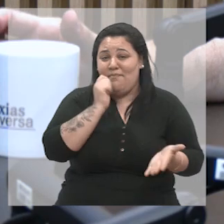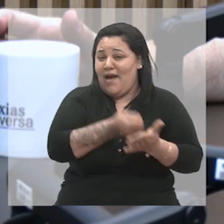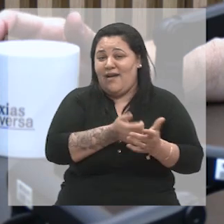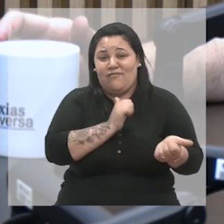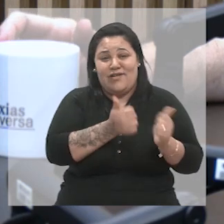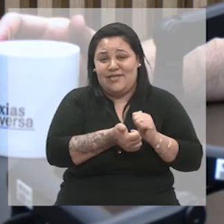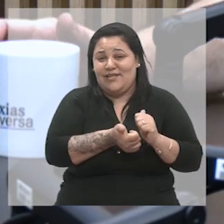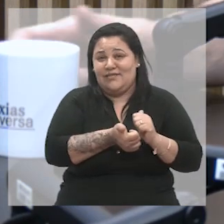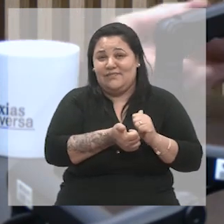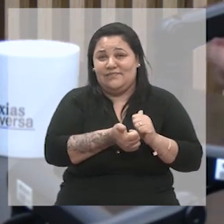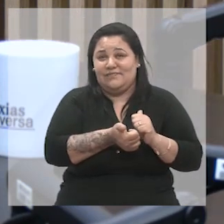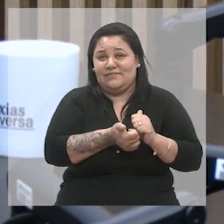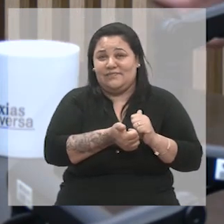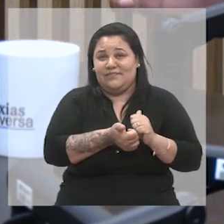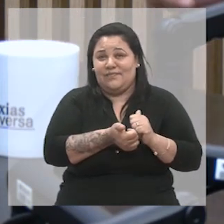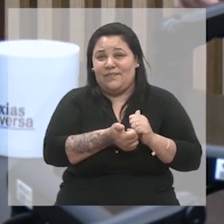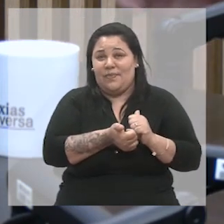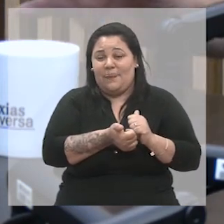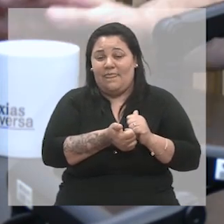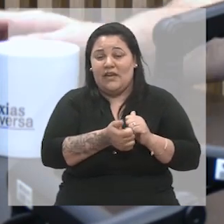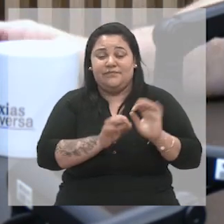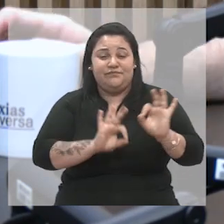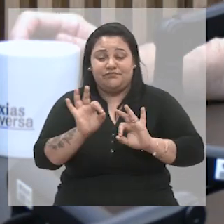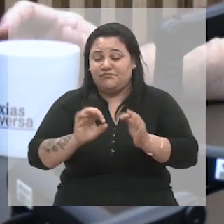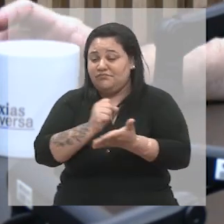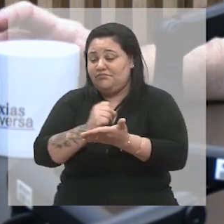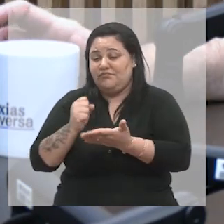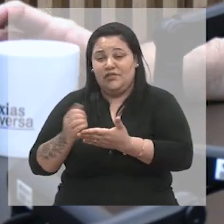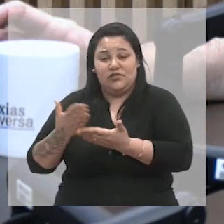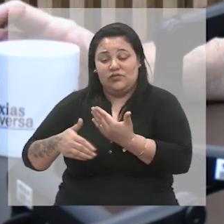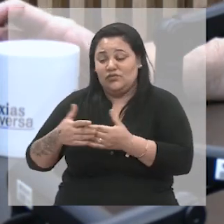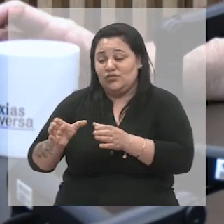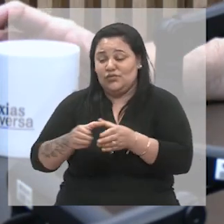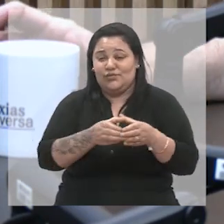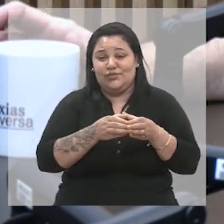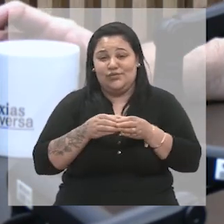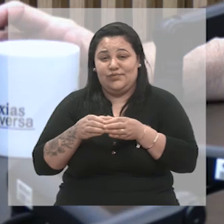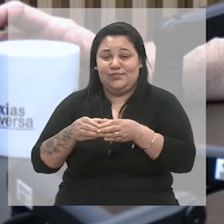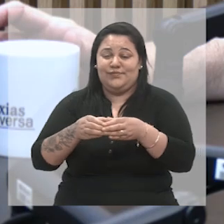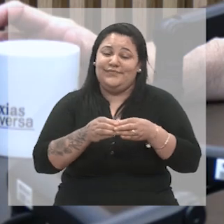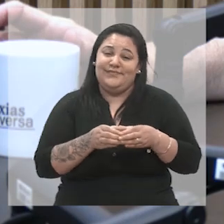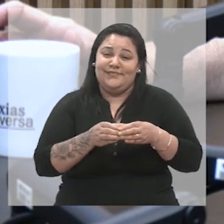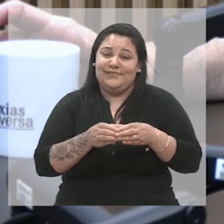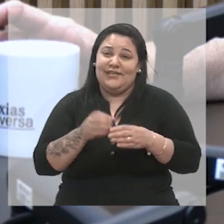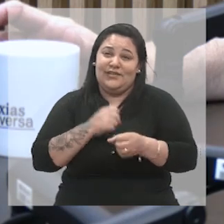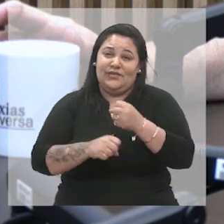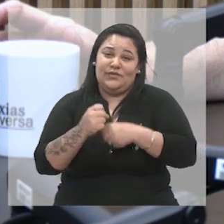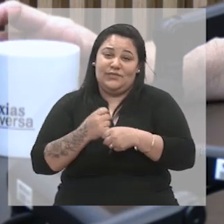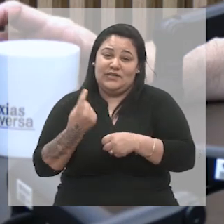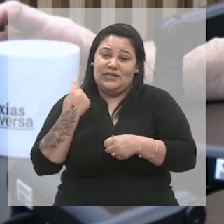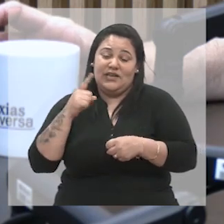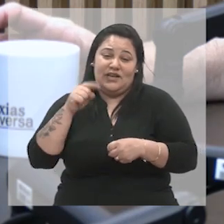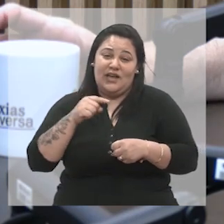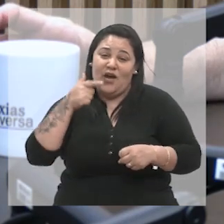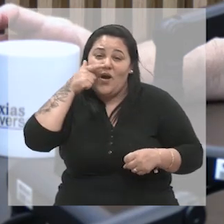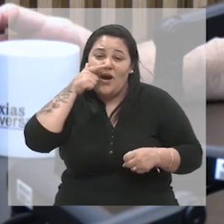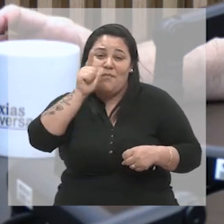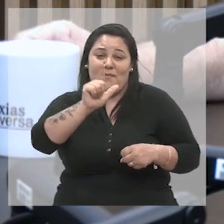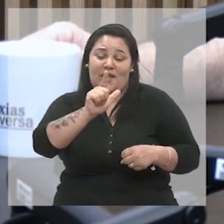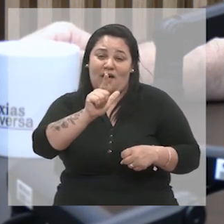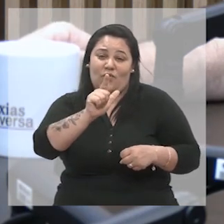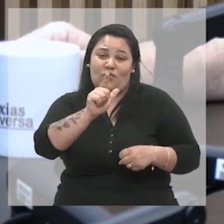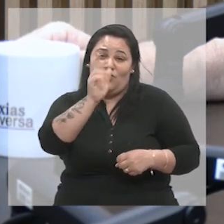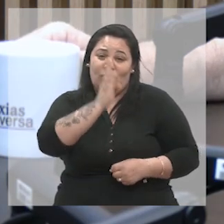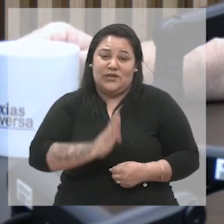paga hoje os atletas. Ele pinçou atletas de todas as outras equipes e montou um grupo até o ano passado. Ele é só o atual campeão da